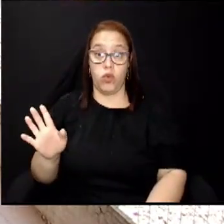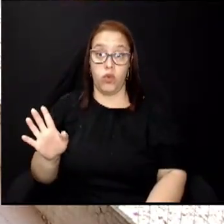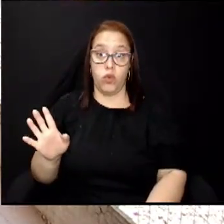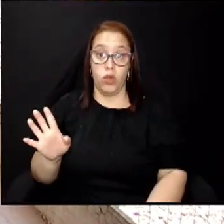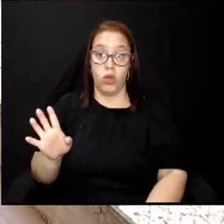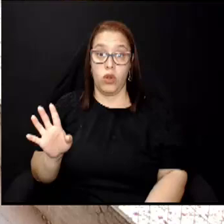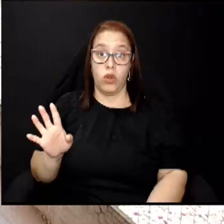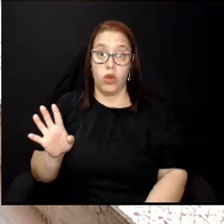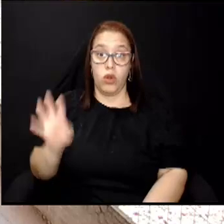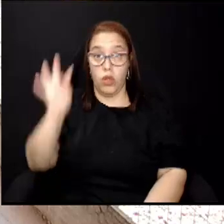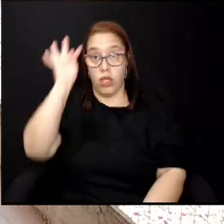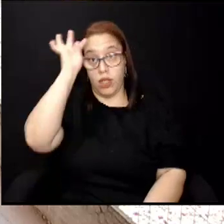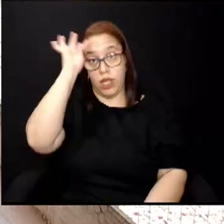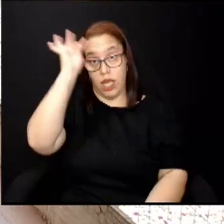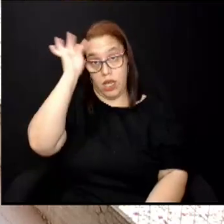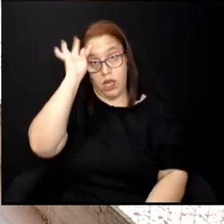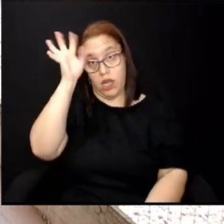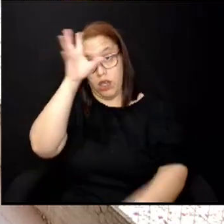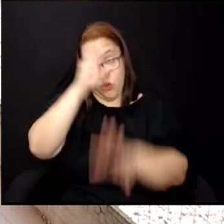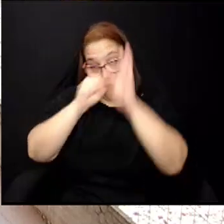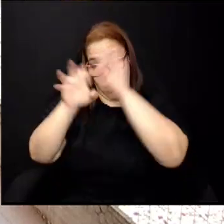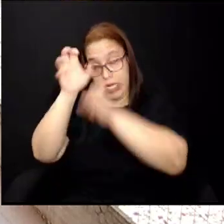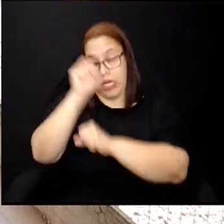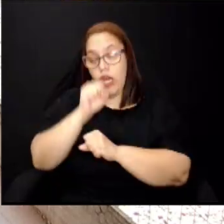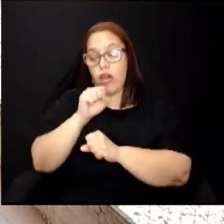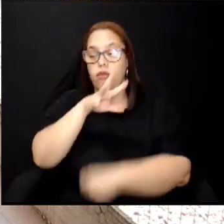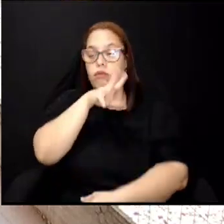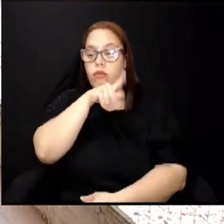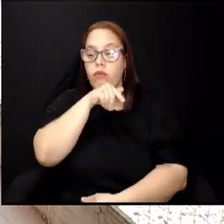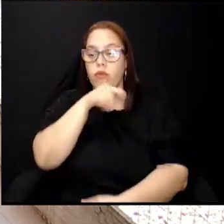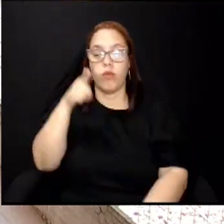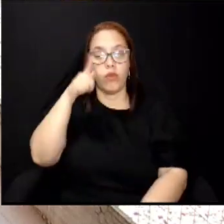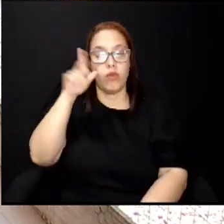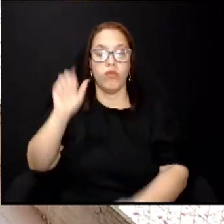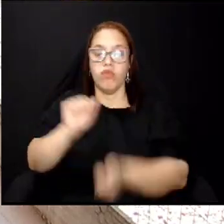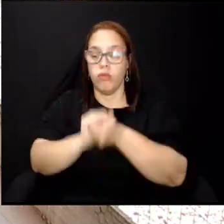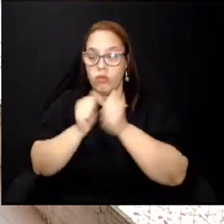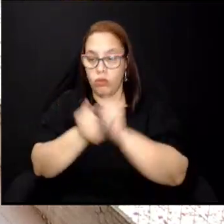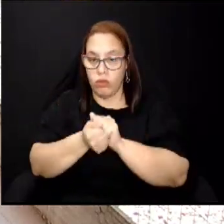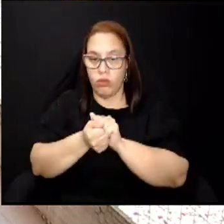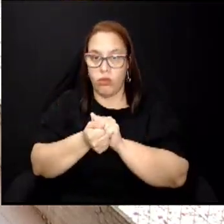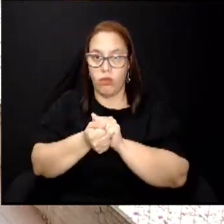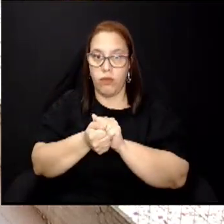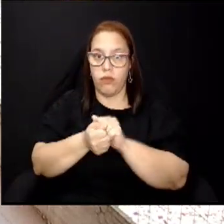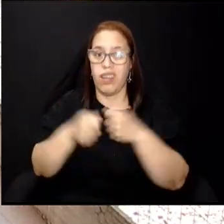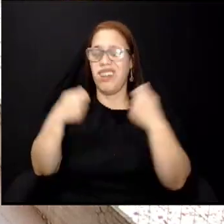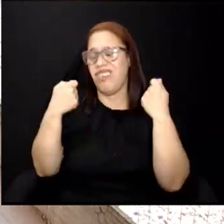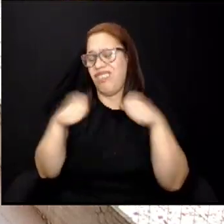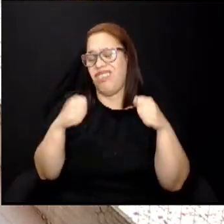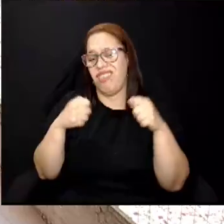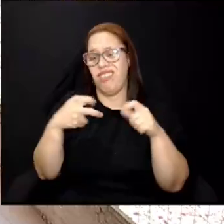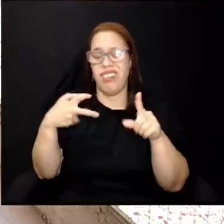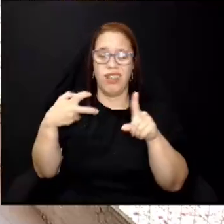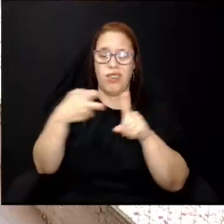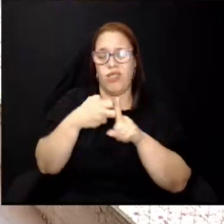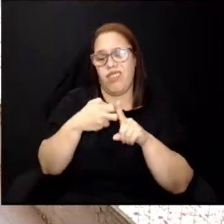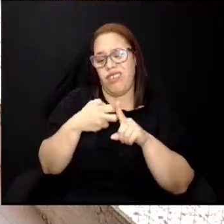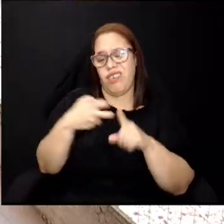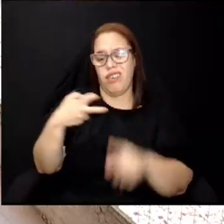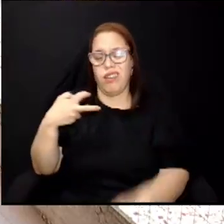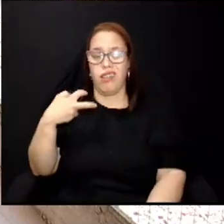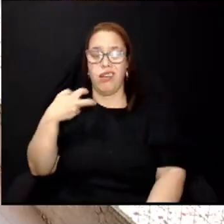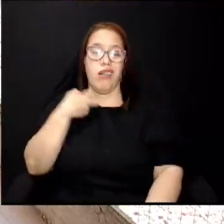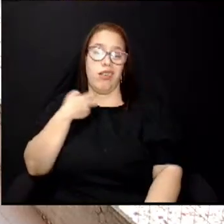com o animal que a gente consegue adaptá-lo ao manejo sem precisar anestesiá-lo toda hora, sem precisar fazer uma